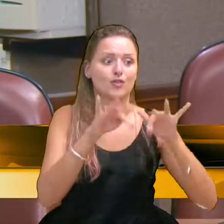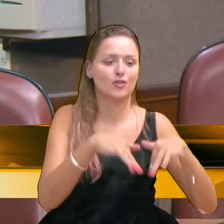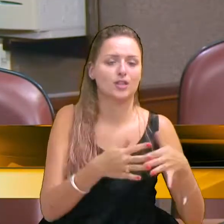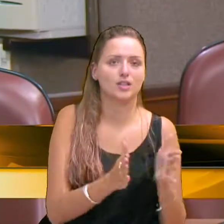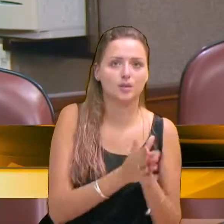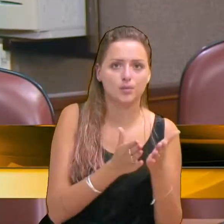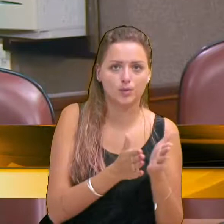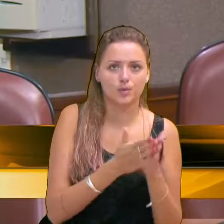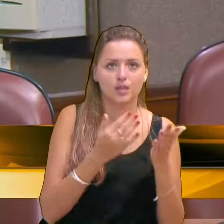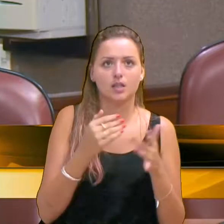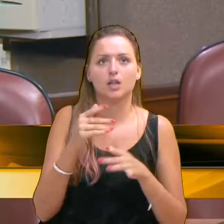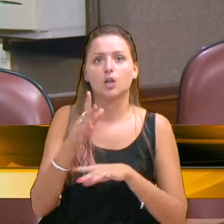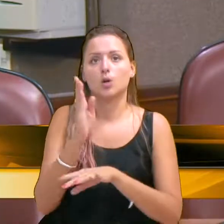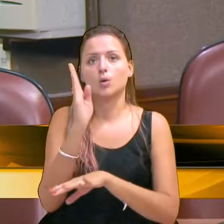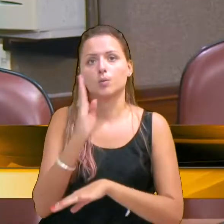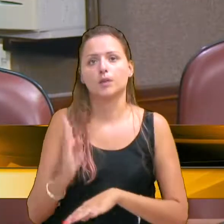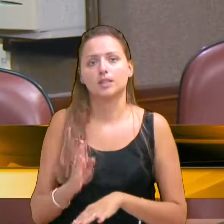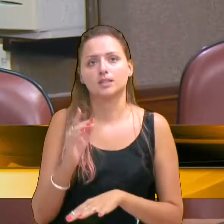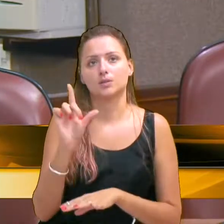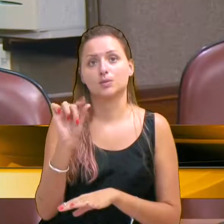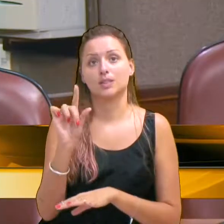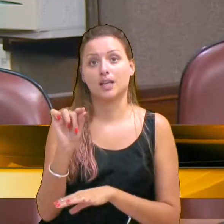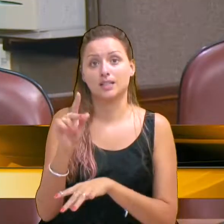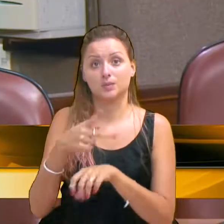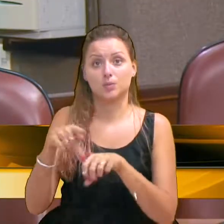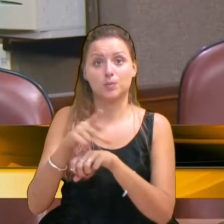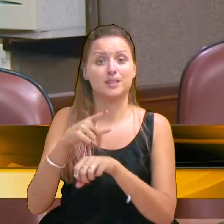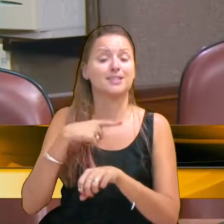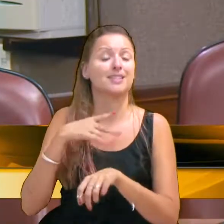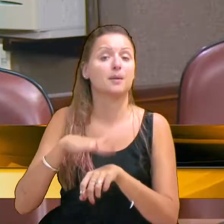O Brasil é o 10º país de miséria.